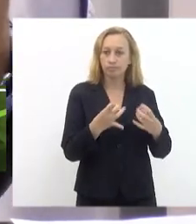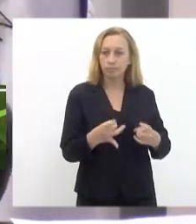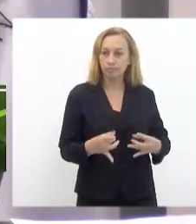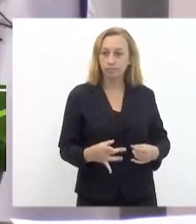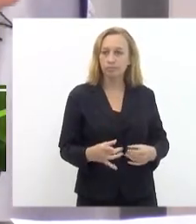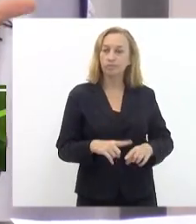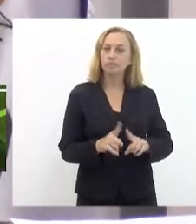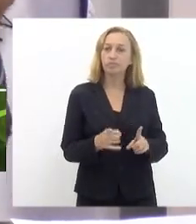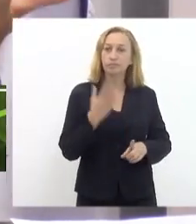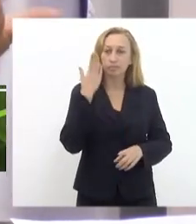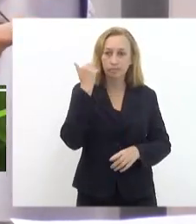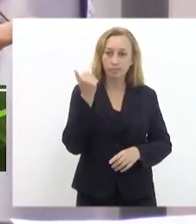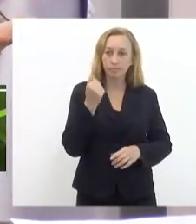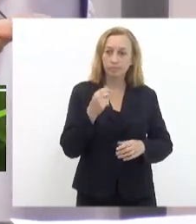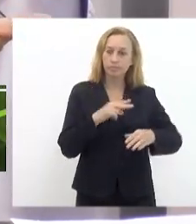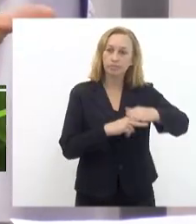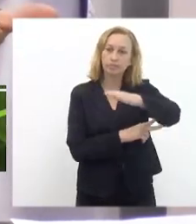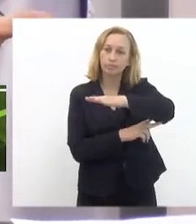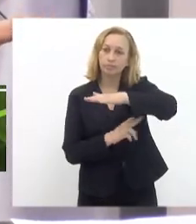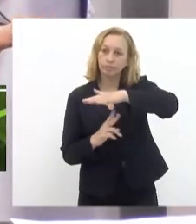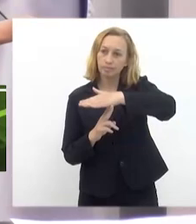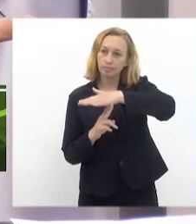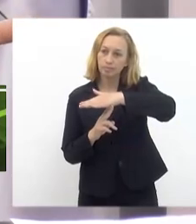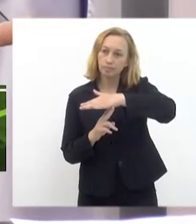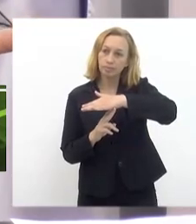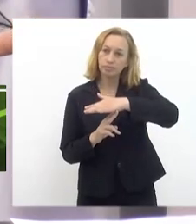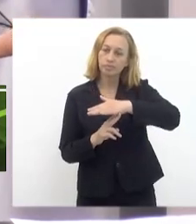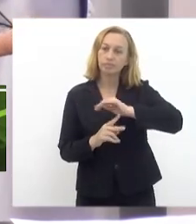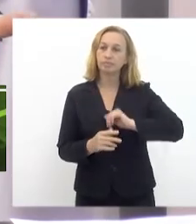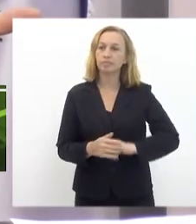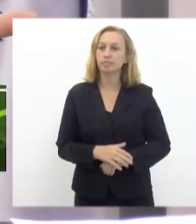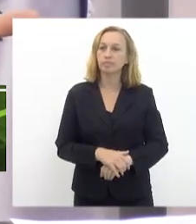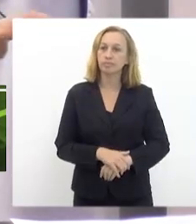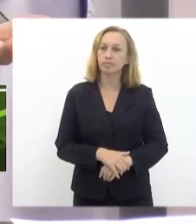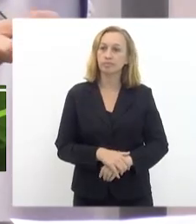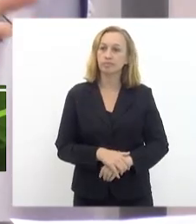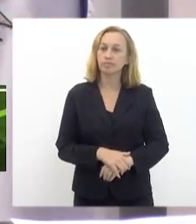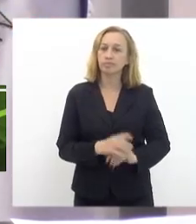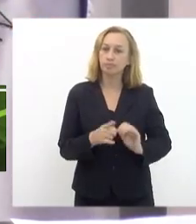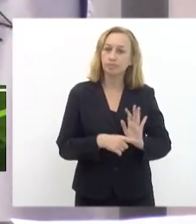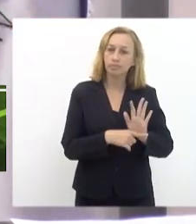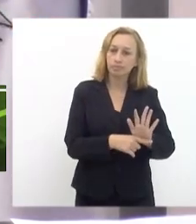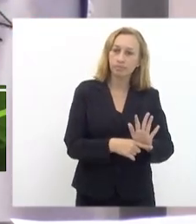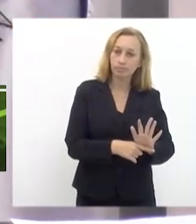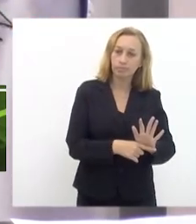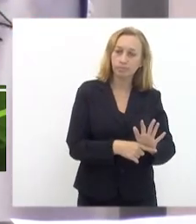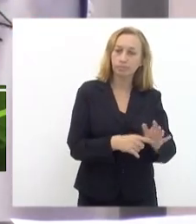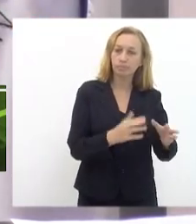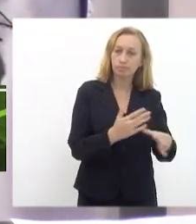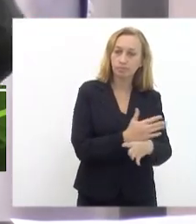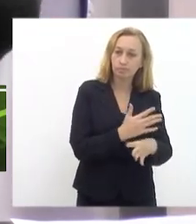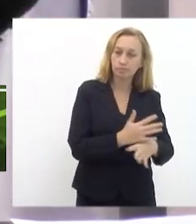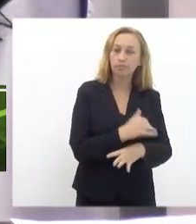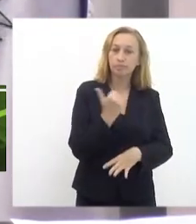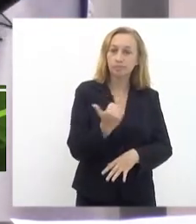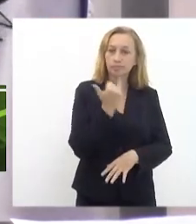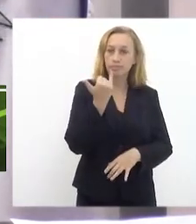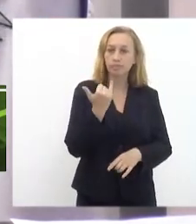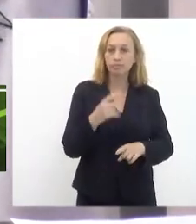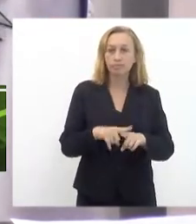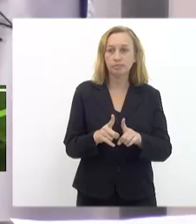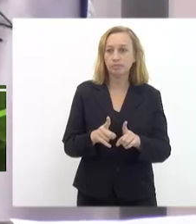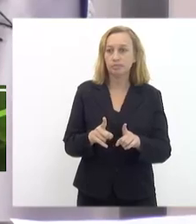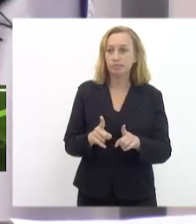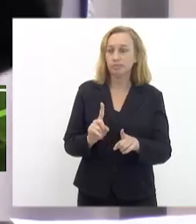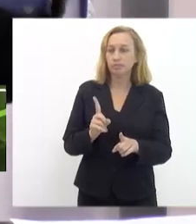achar gente sabe qual a ponte para atender uma determinada comunidade é importante por aquela comunidade mas